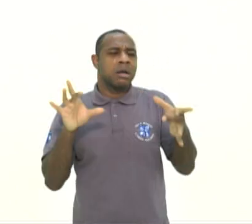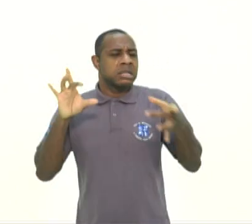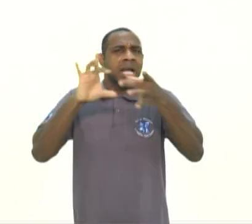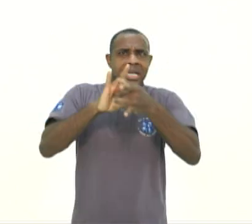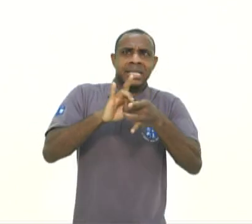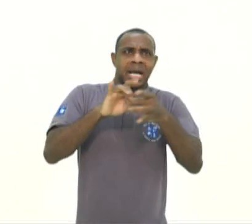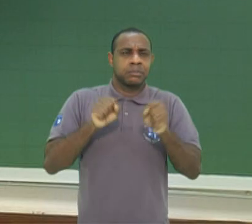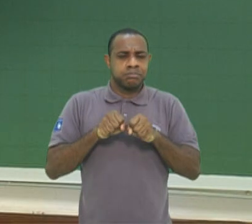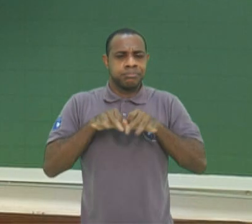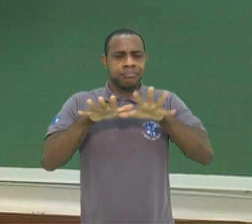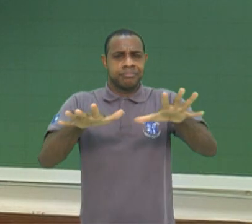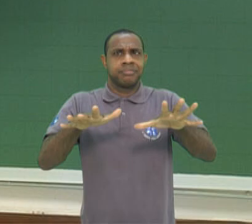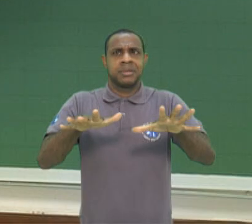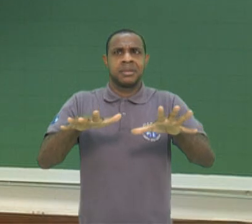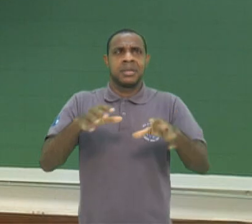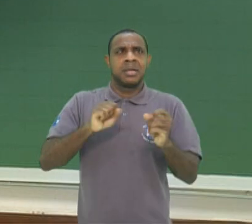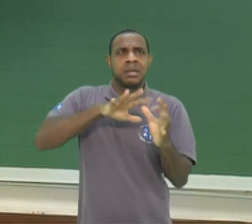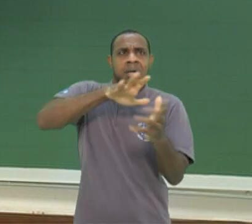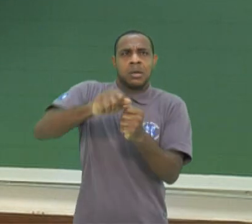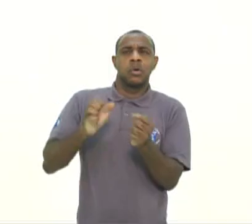Covid-19? Letra A,